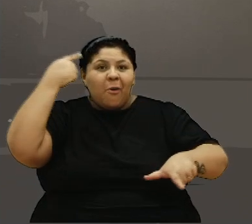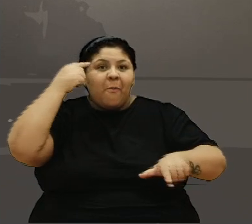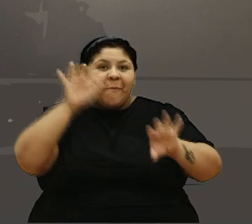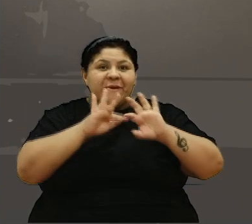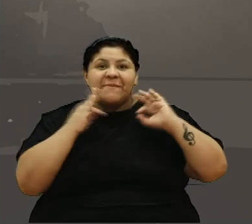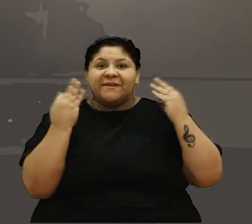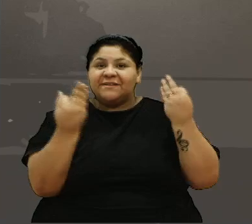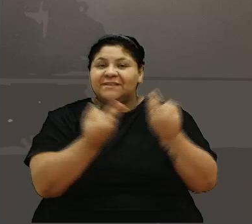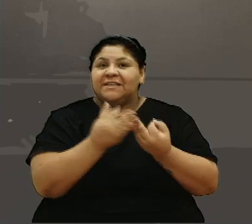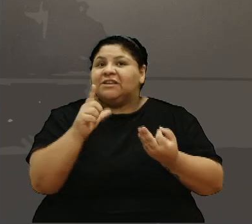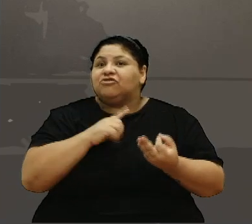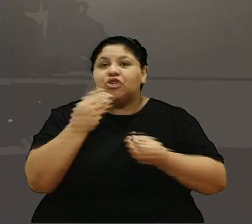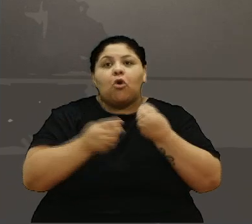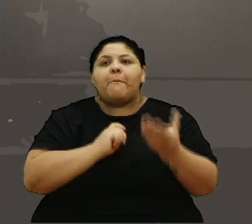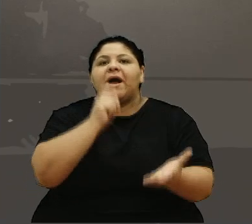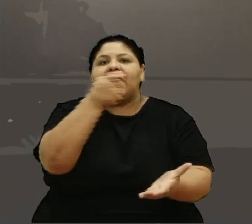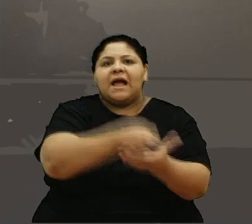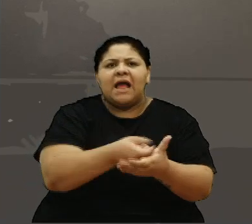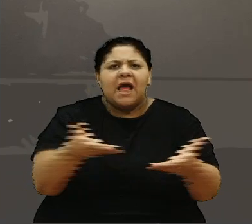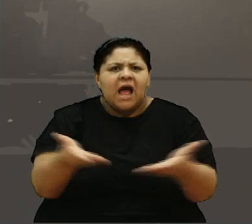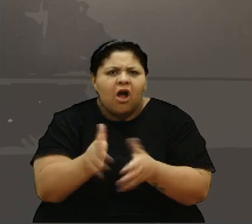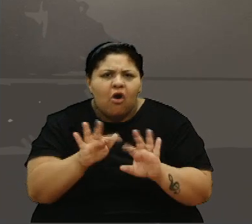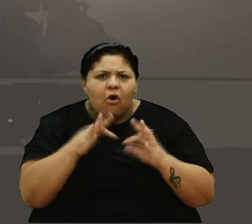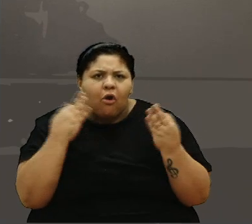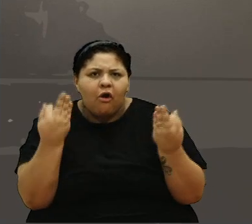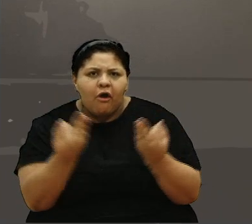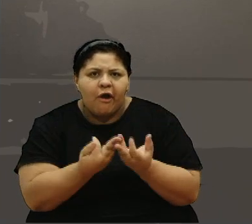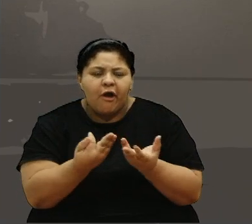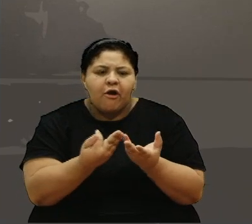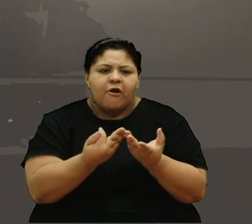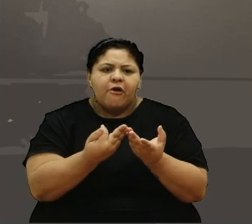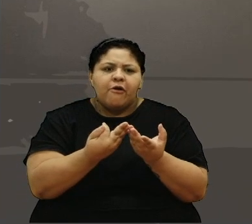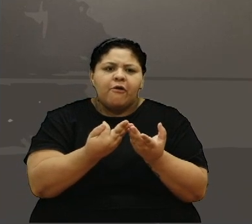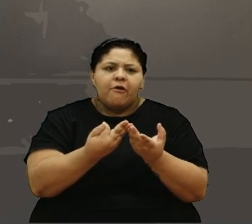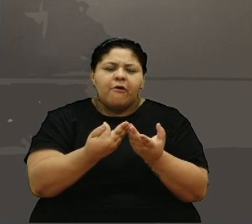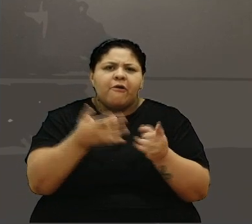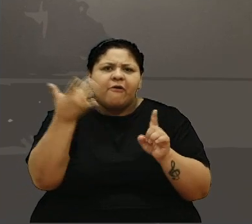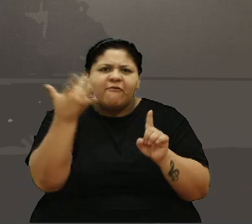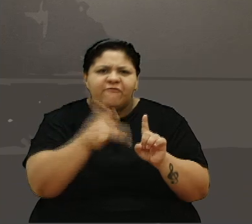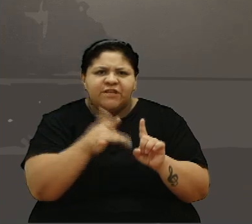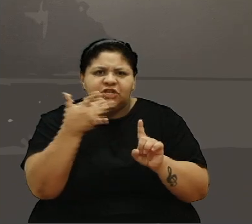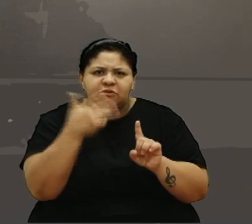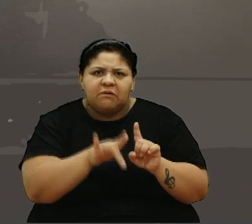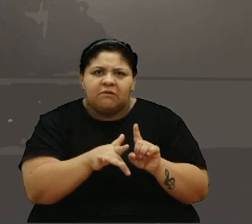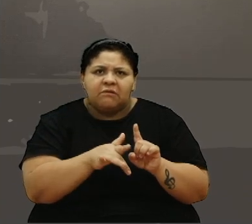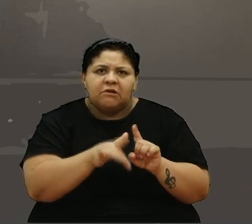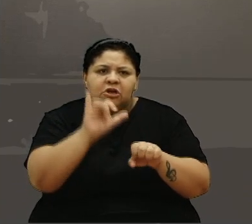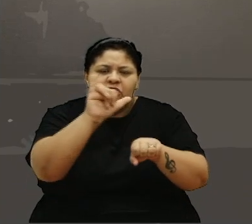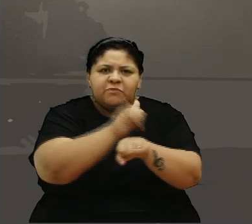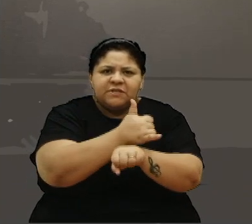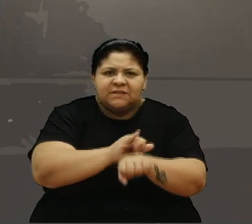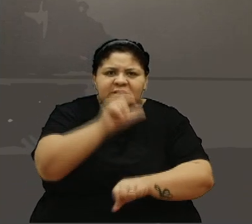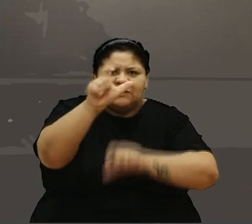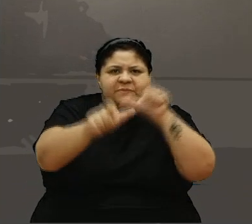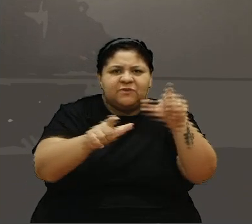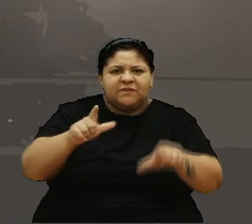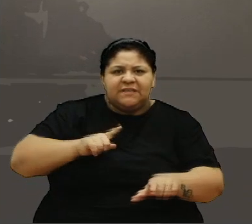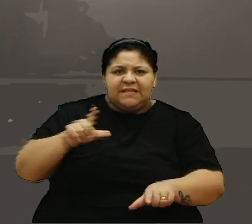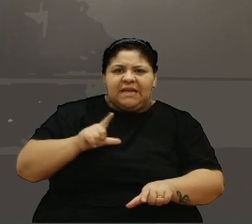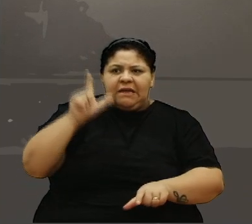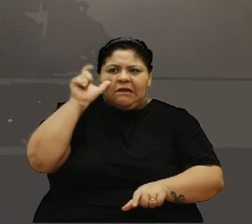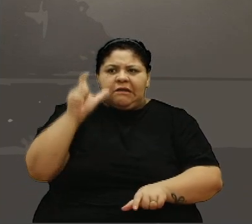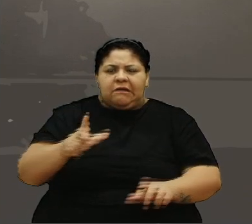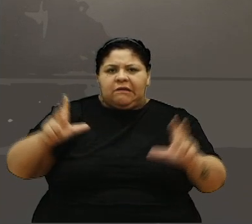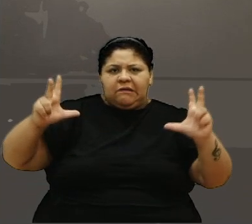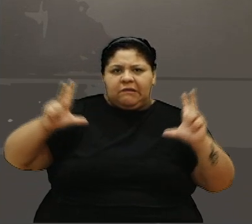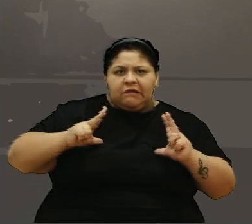que não tinham condição. Agora essas famílias estão sendo vítima de uma articulação de pessoas que têm interesse próprio. E aí síndicos